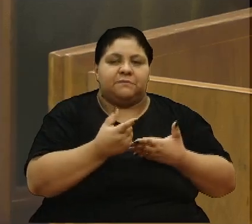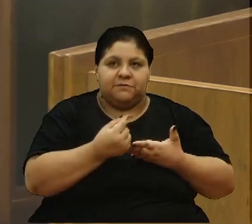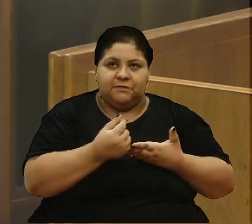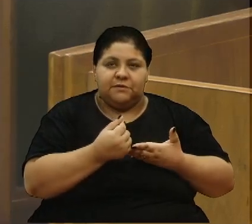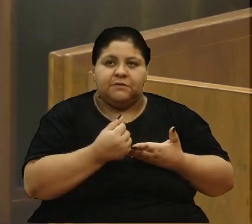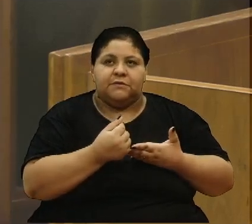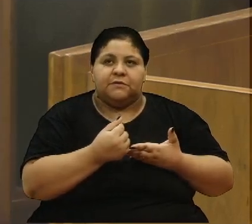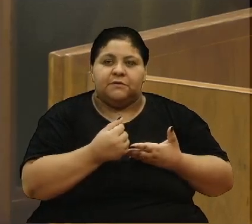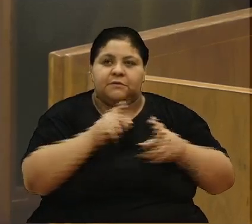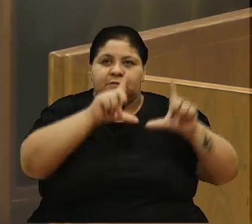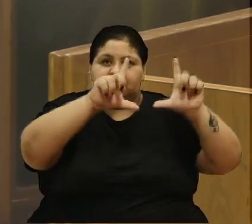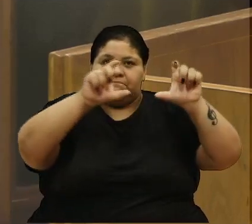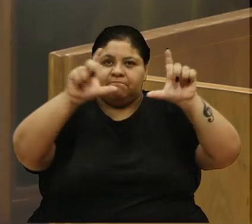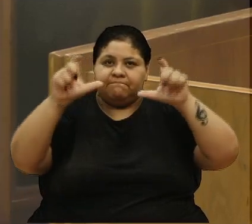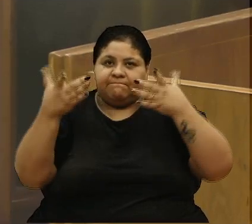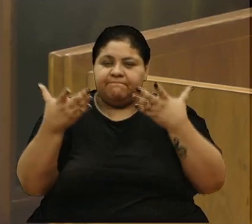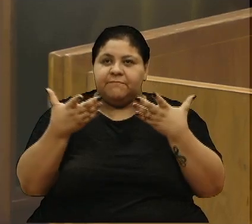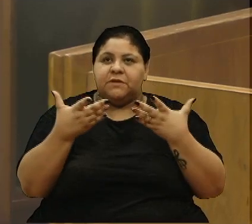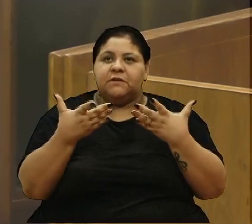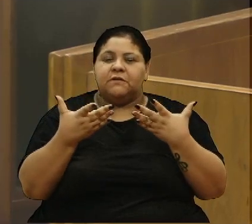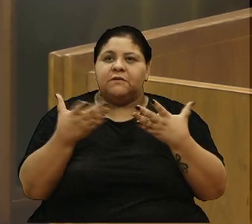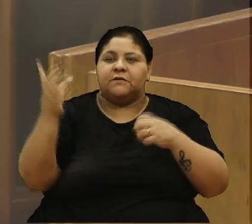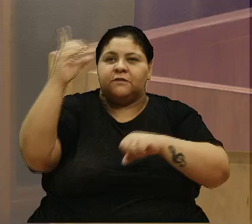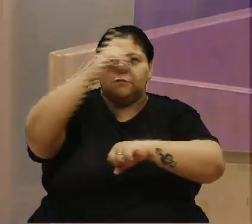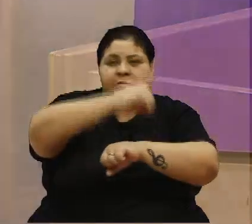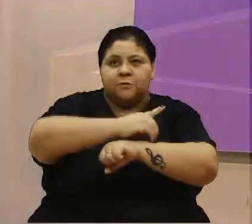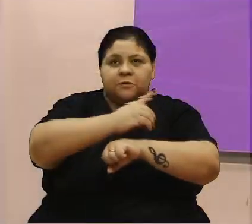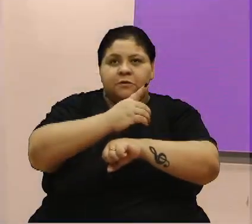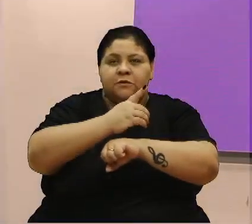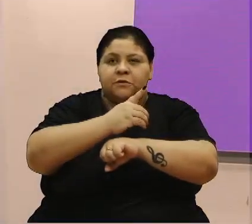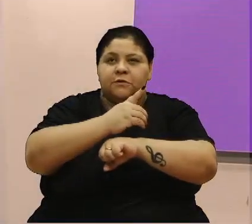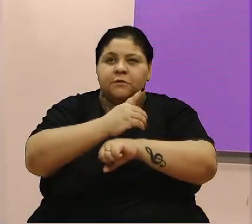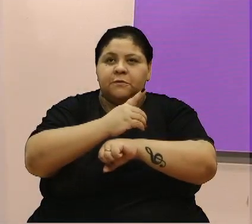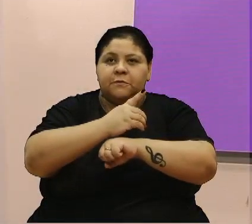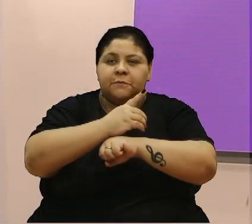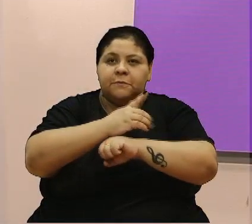aí as fotos, né? Esse é o registro do dia em que nós